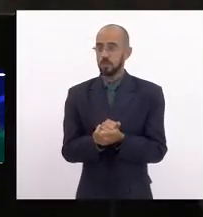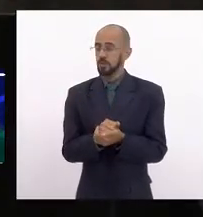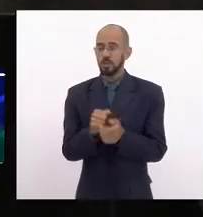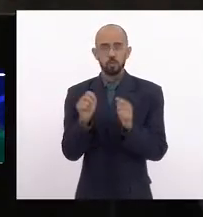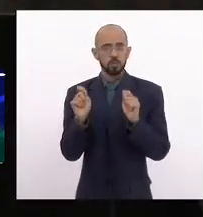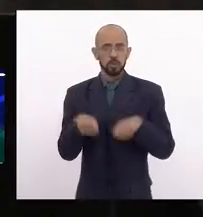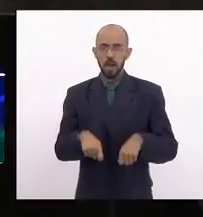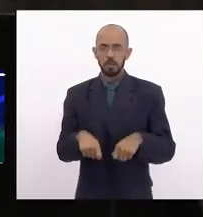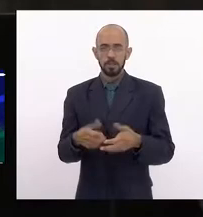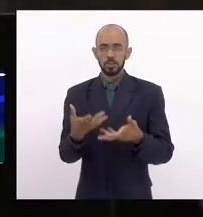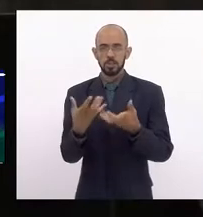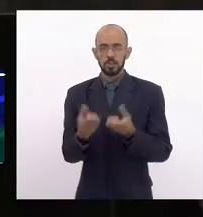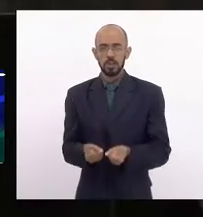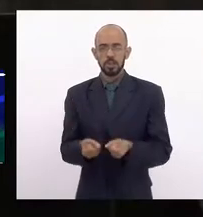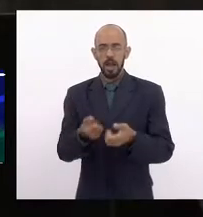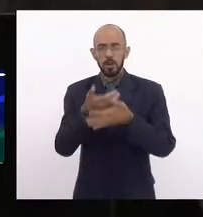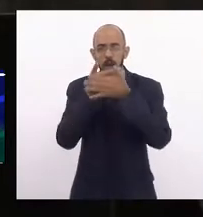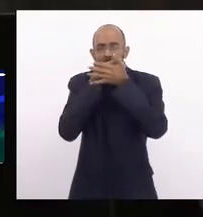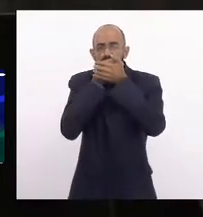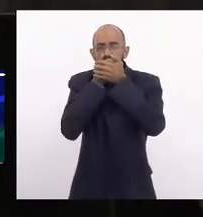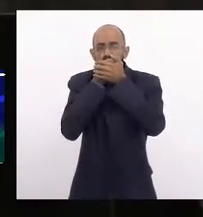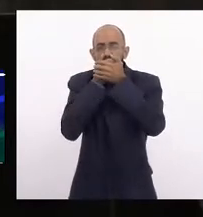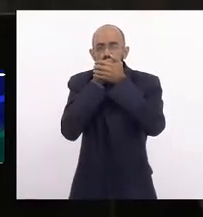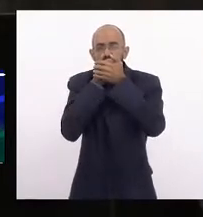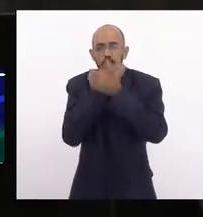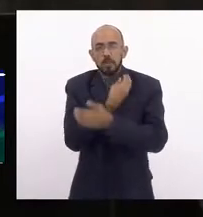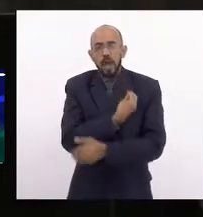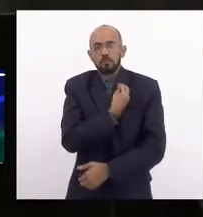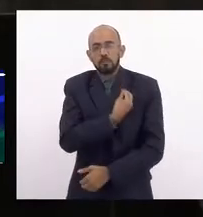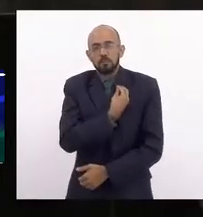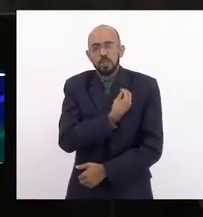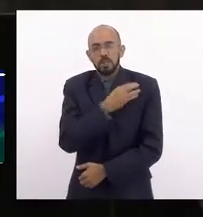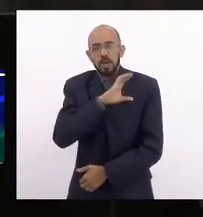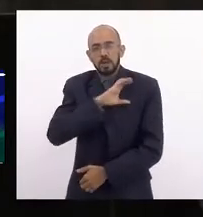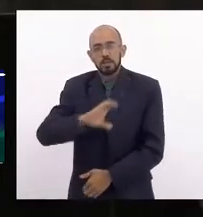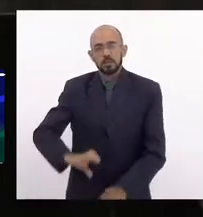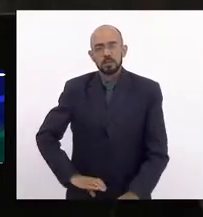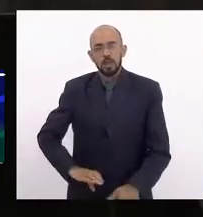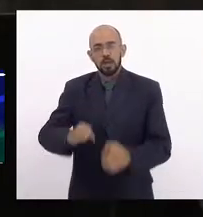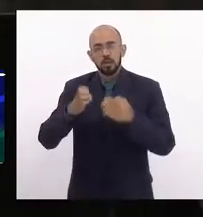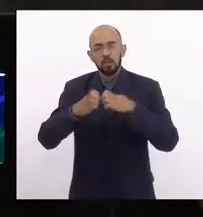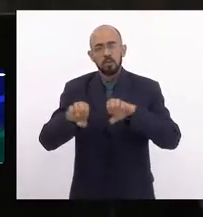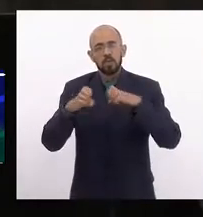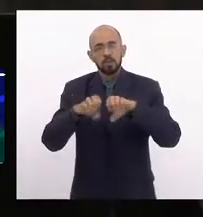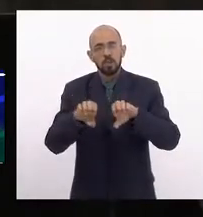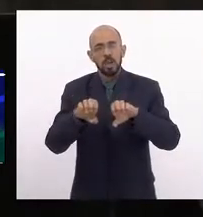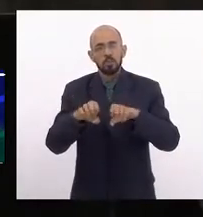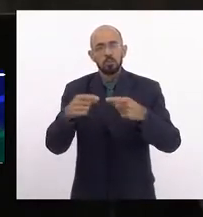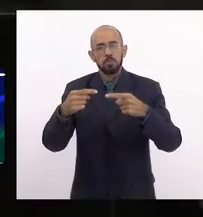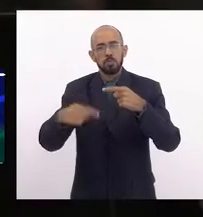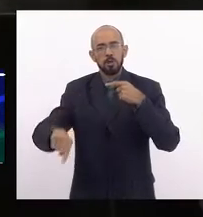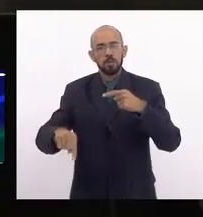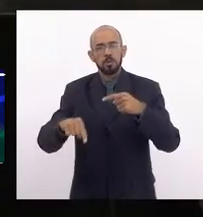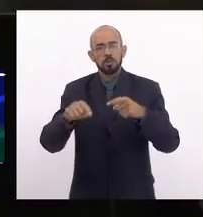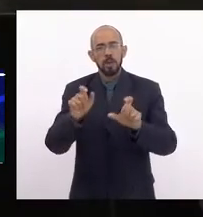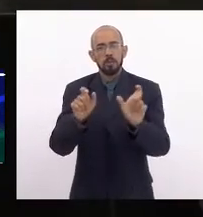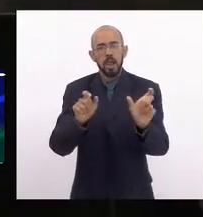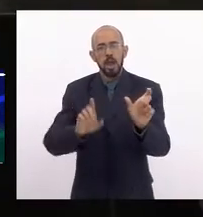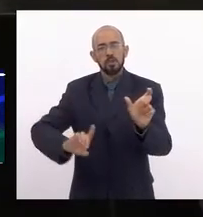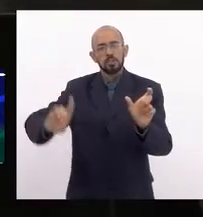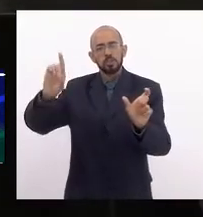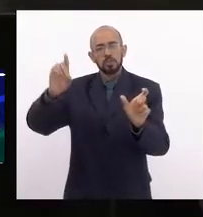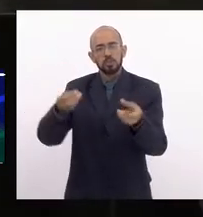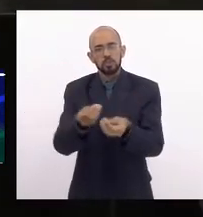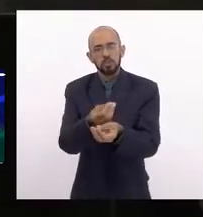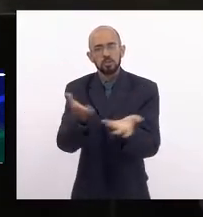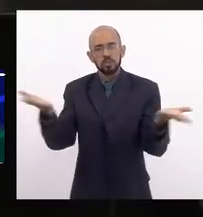de a mordaça na vida cristã do evangelho e pedindo com que a palavra de Deus venha ser propagada a esse mundo